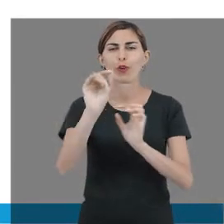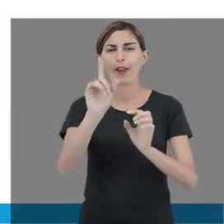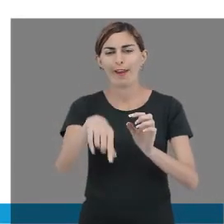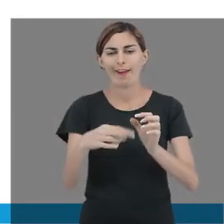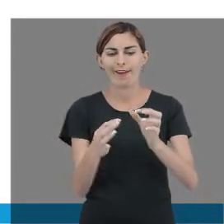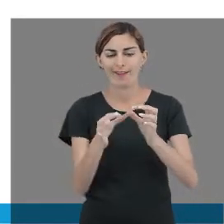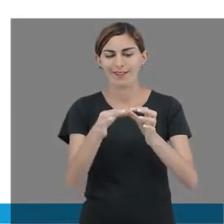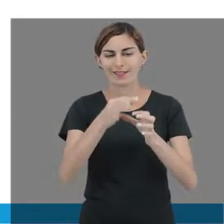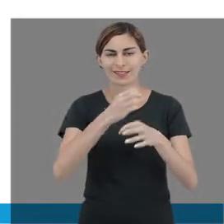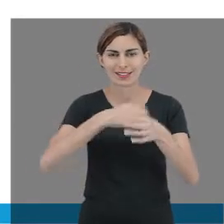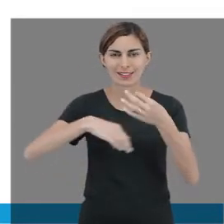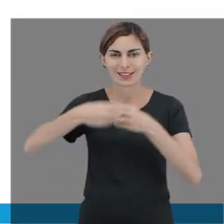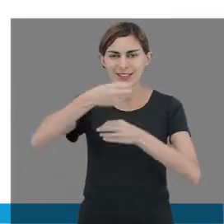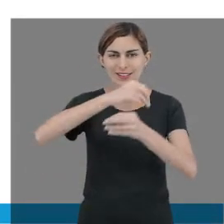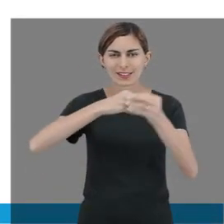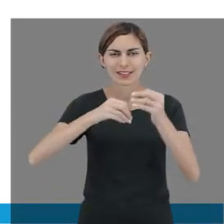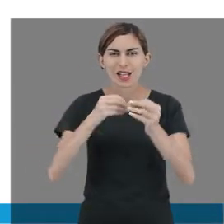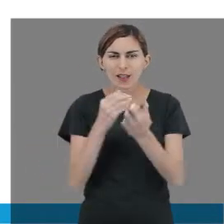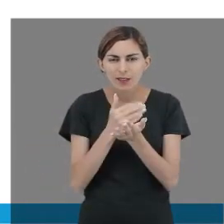progenitora neuronal.